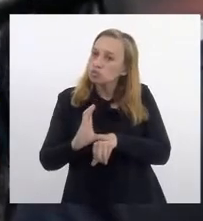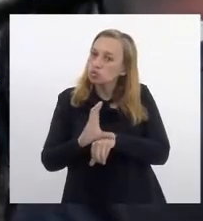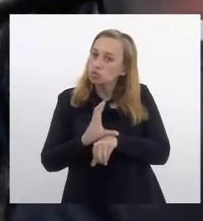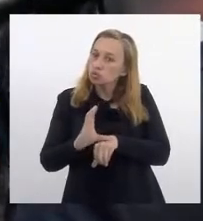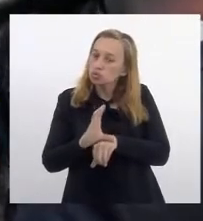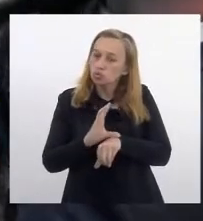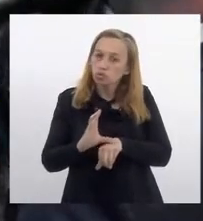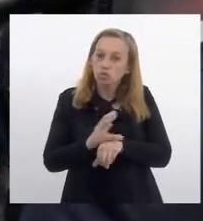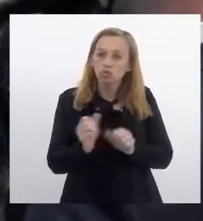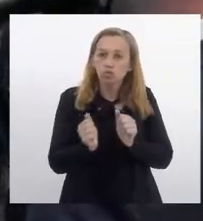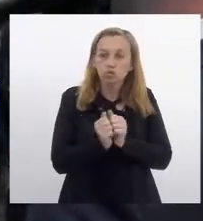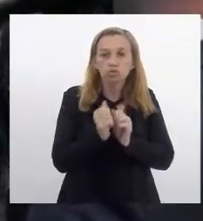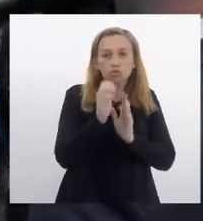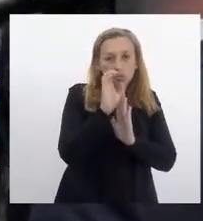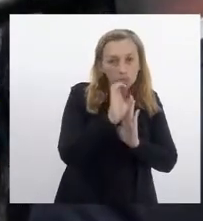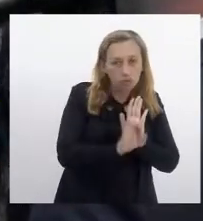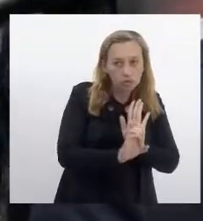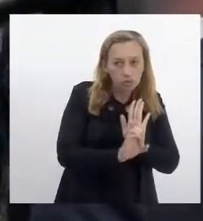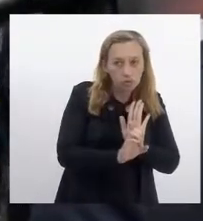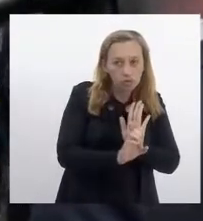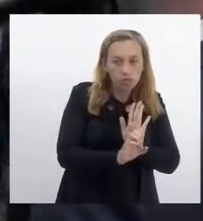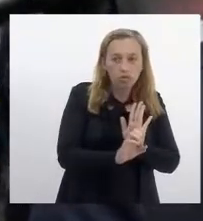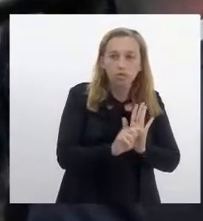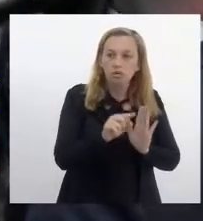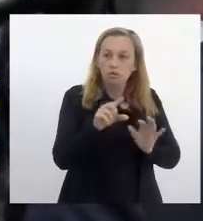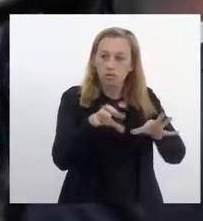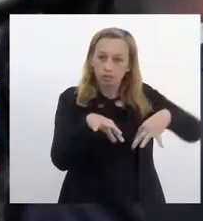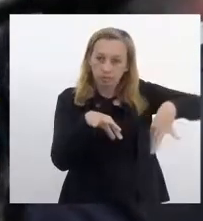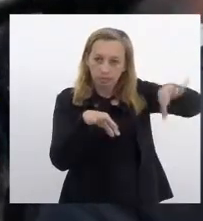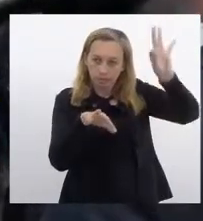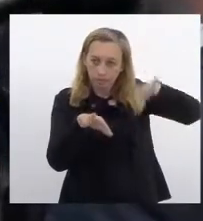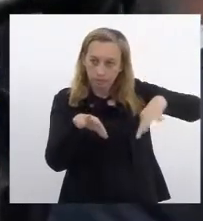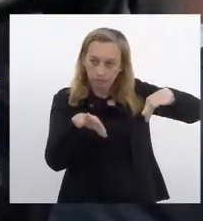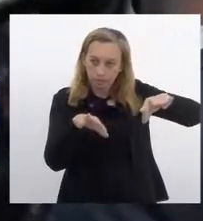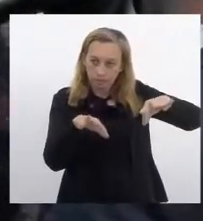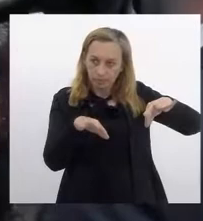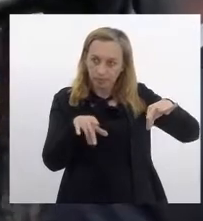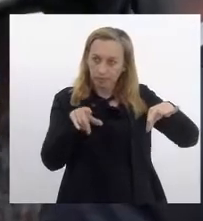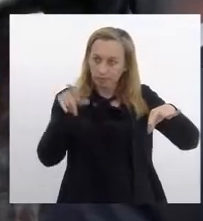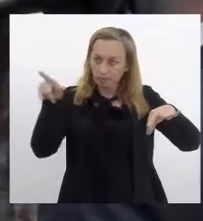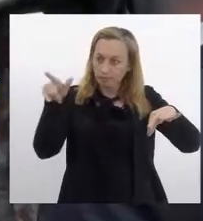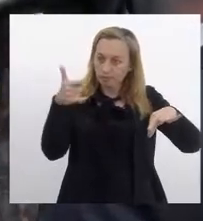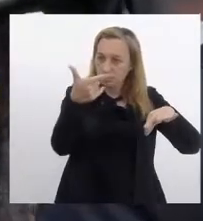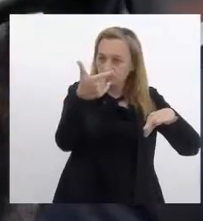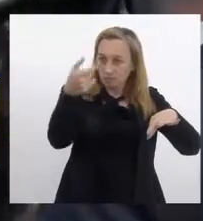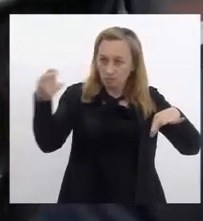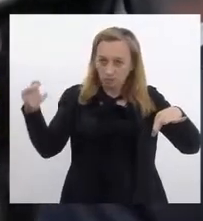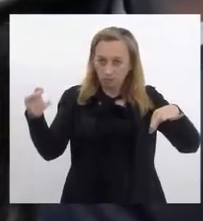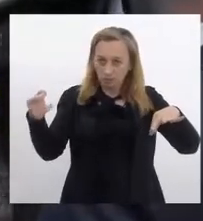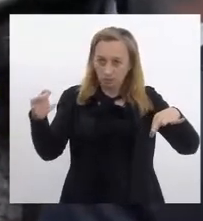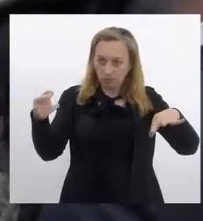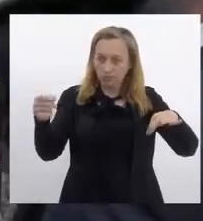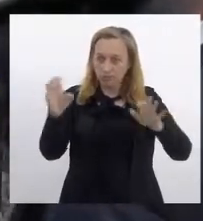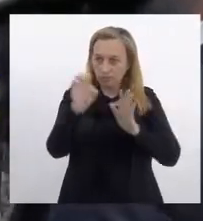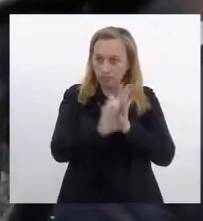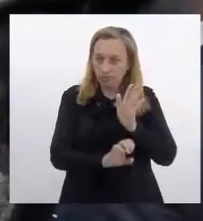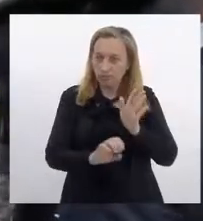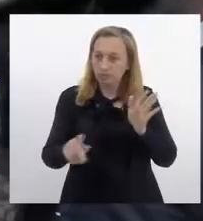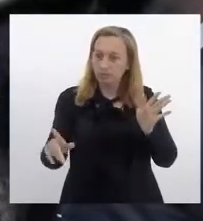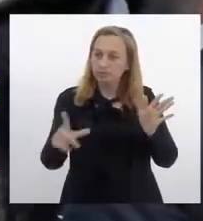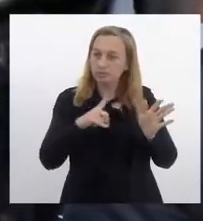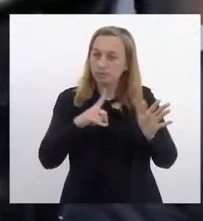constitucionalidade com emenda. Só pega isso aqui, pega as 200 emendas que tem e